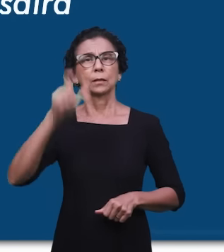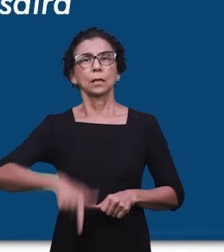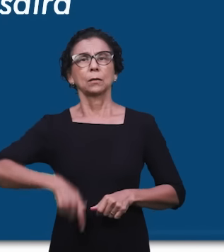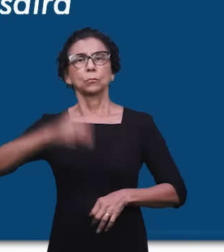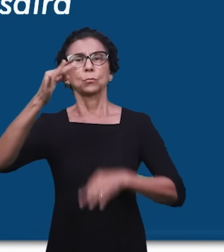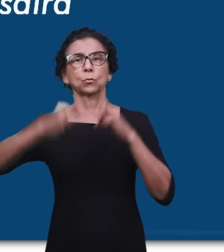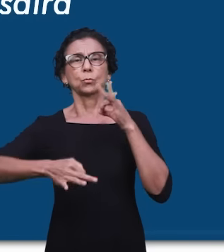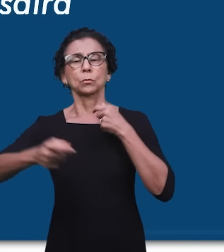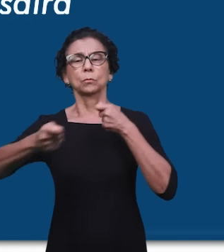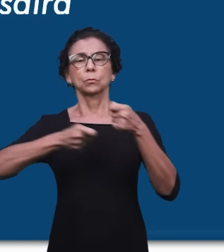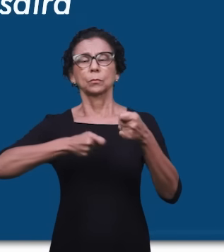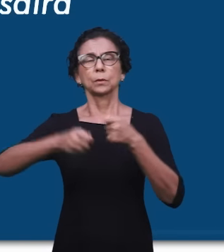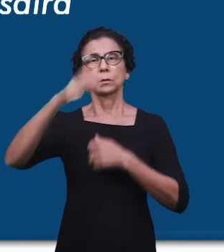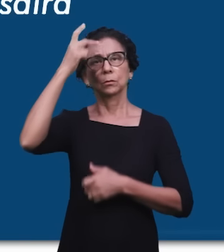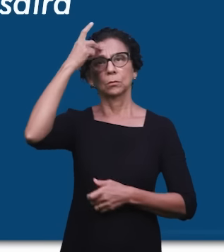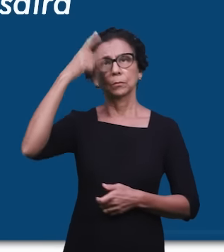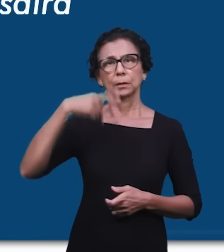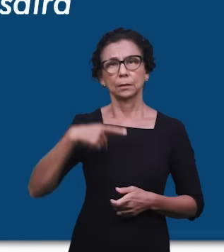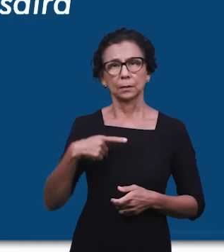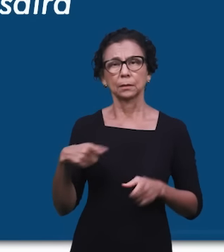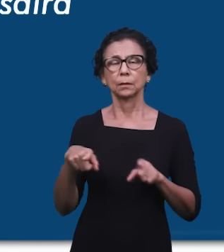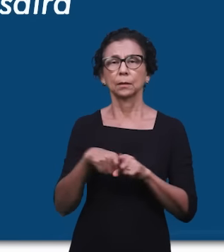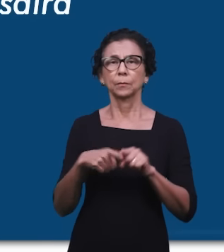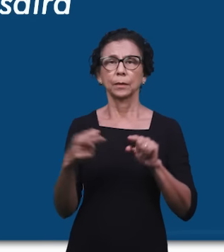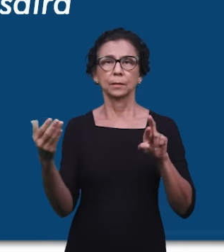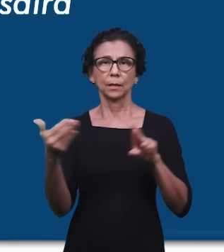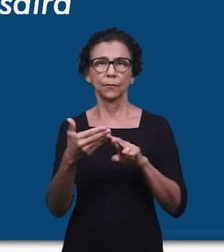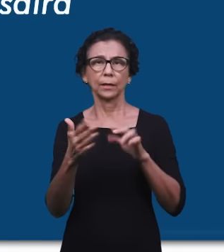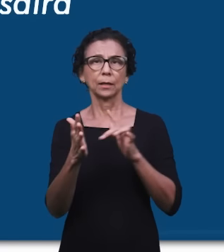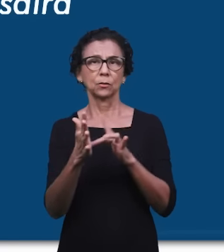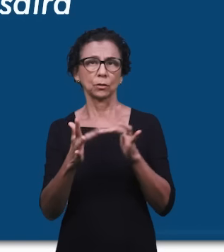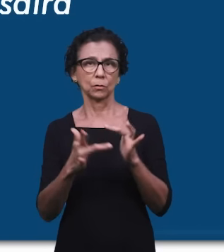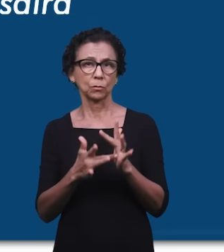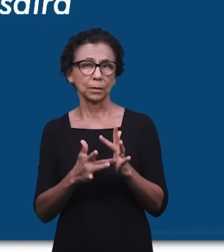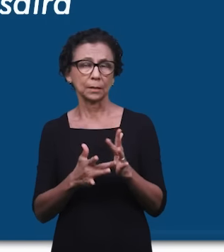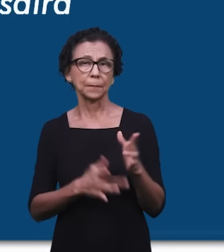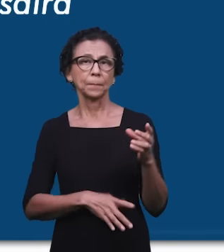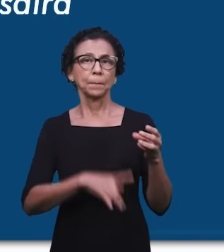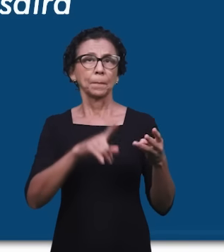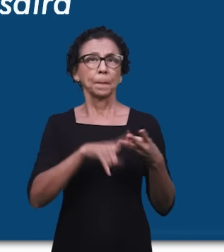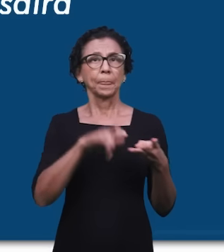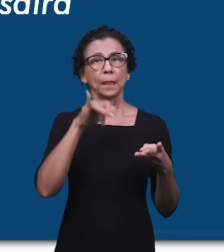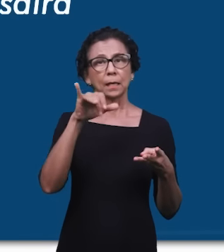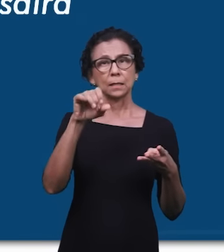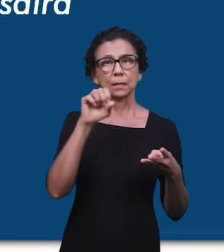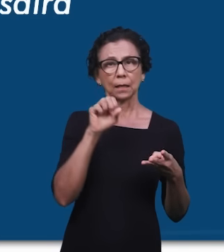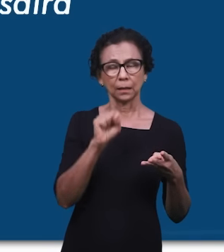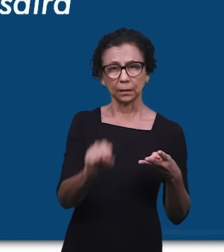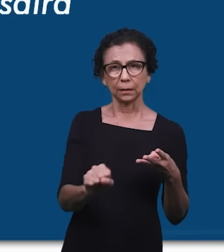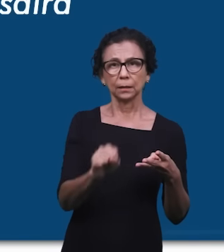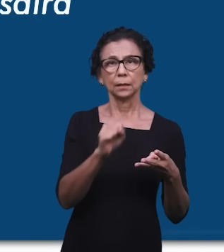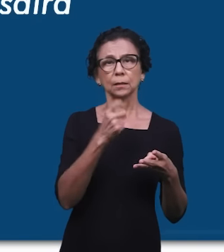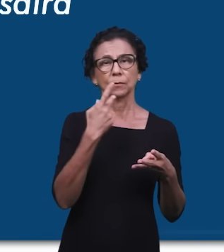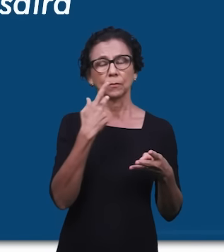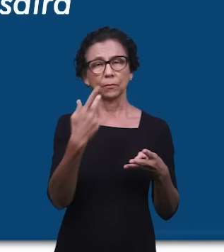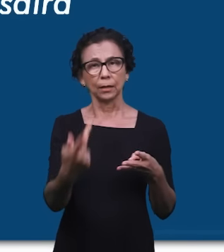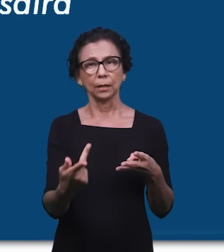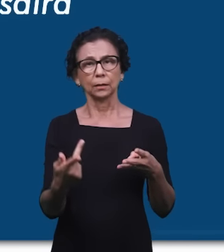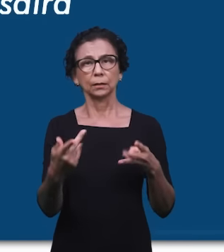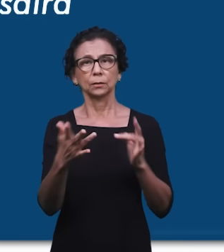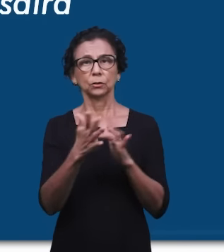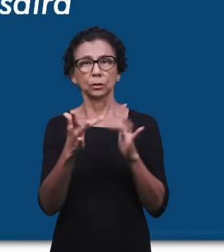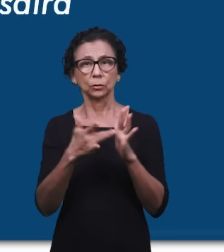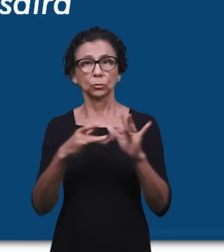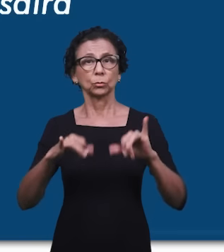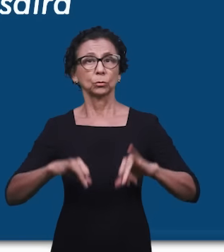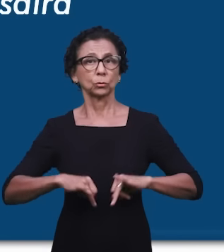uma profecia acerca do Senhor Jesus. Isaías, quando fala do Senhor Jesus, do seu sofrimento, ele vai dizer exatamente a